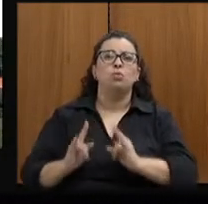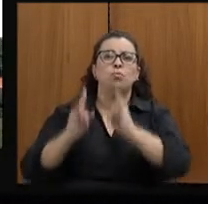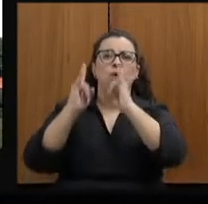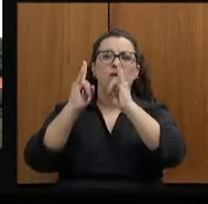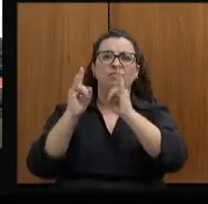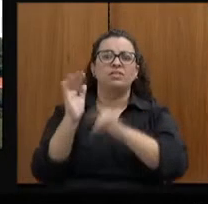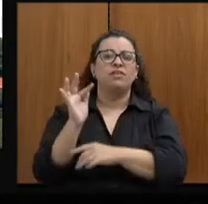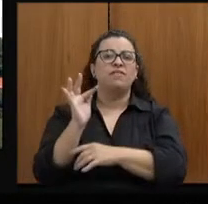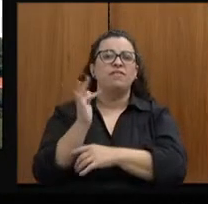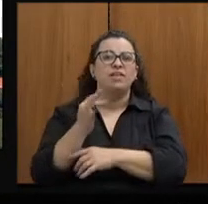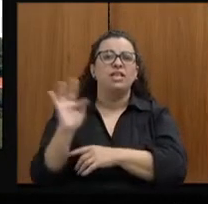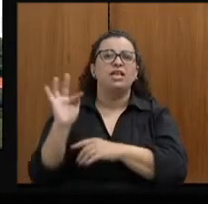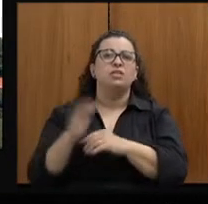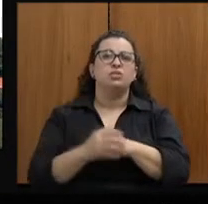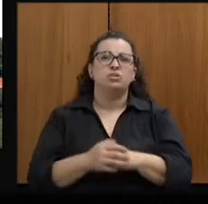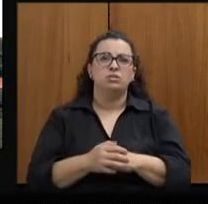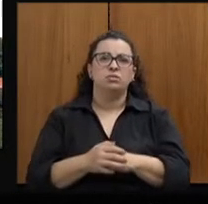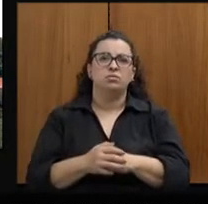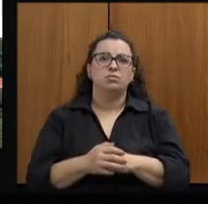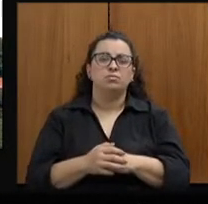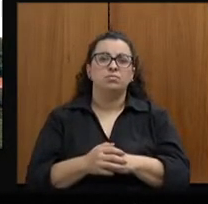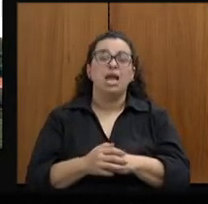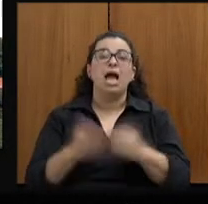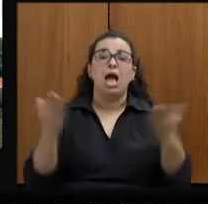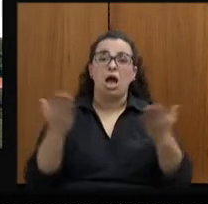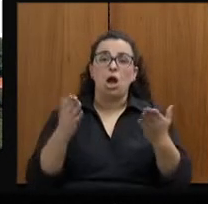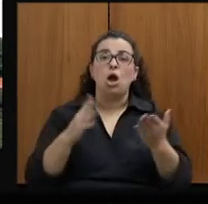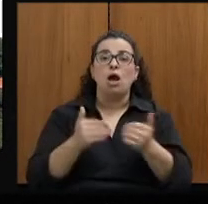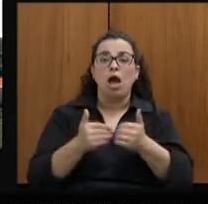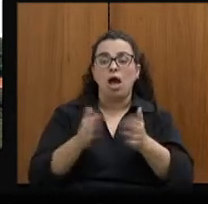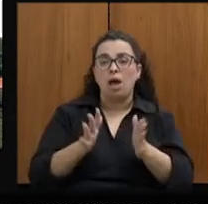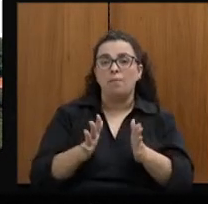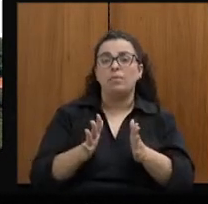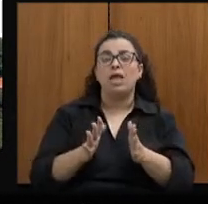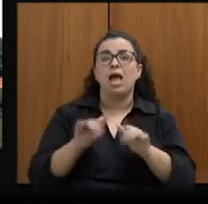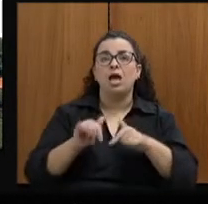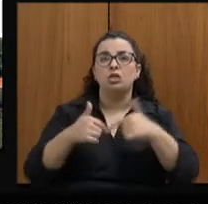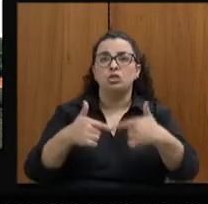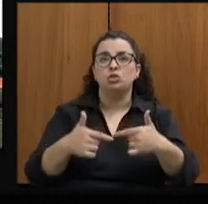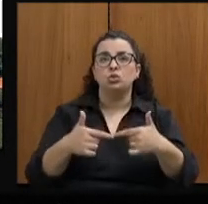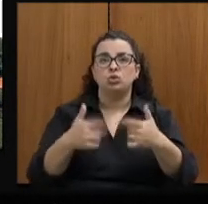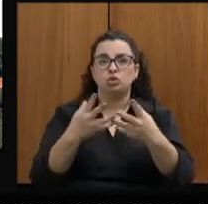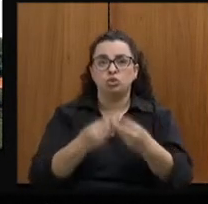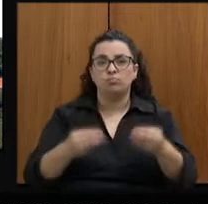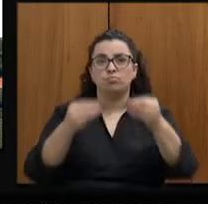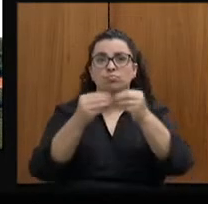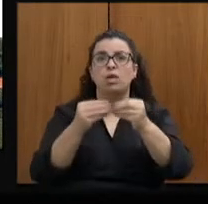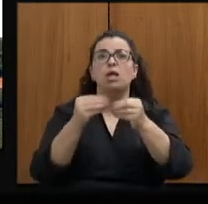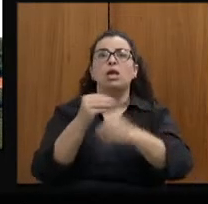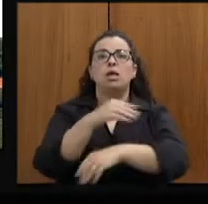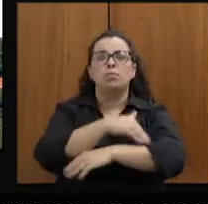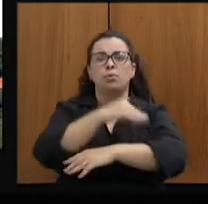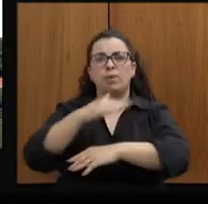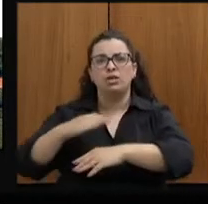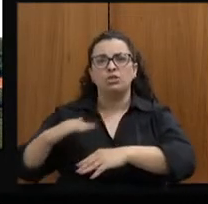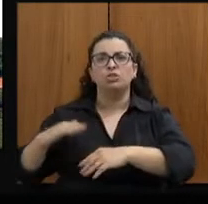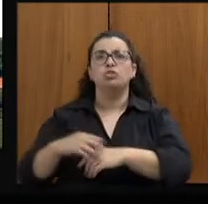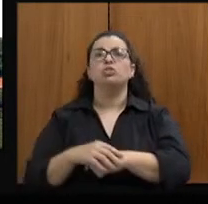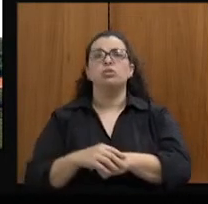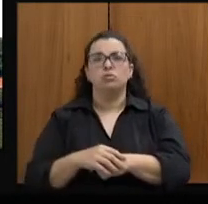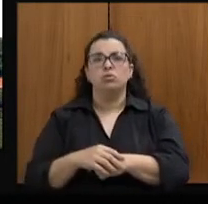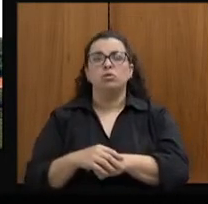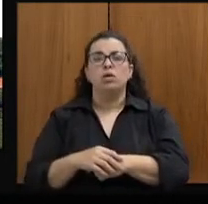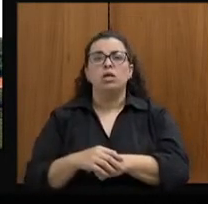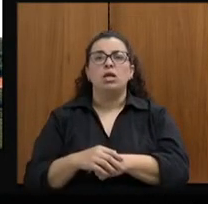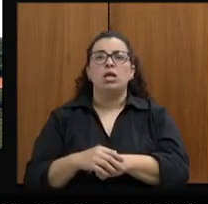Nós estamos também iniciando agora medidas de reparações de Brumadinho e Bacia do Paraopeba, em programa de educação profissional da Bacia do Paraopeba